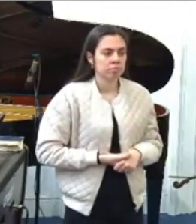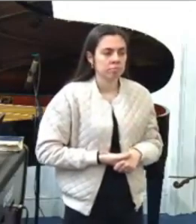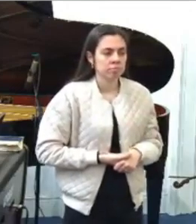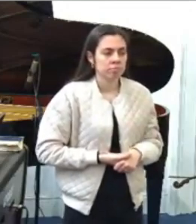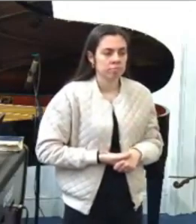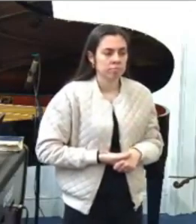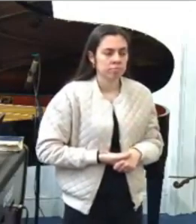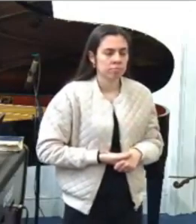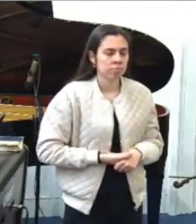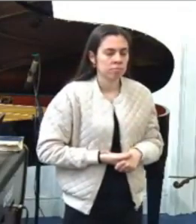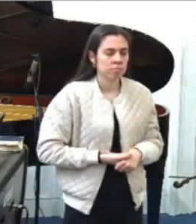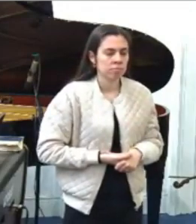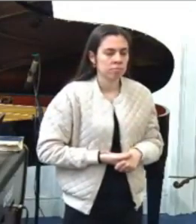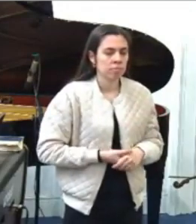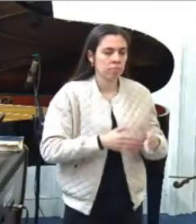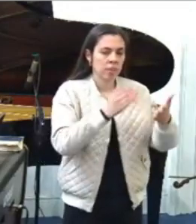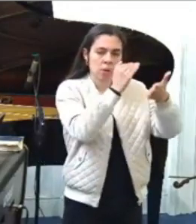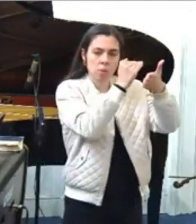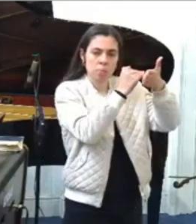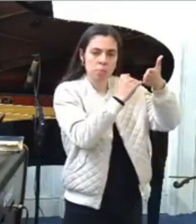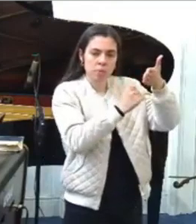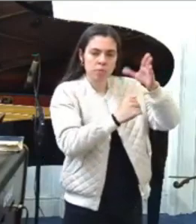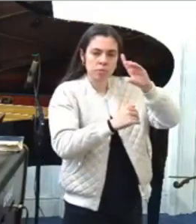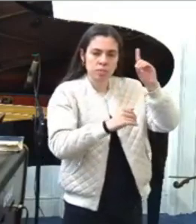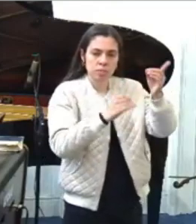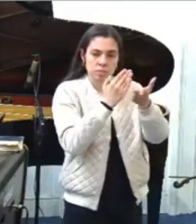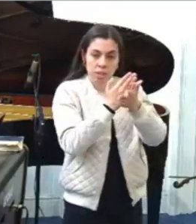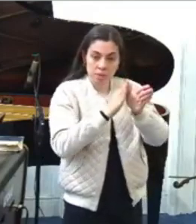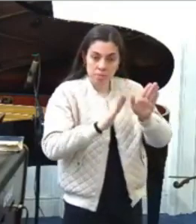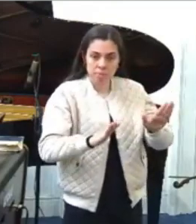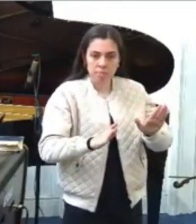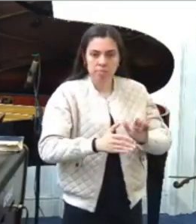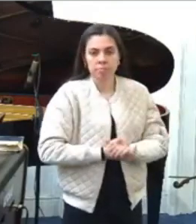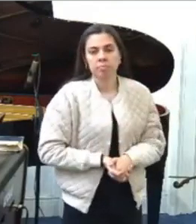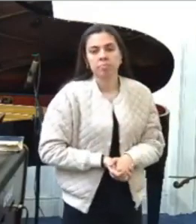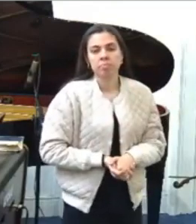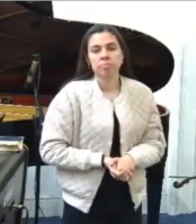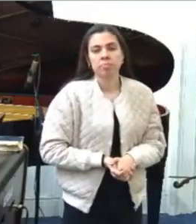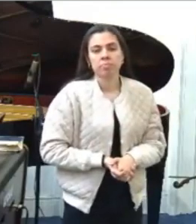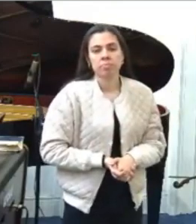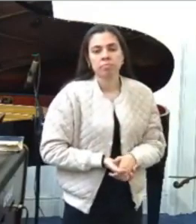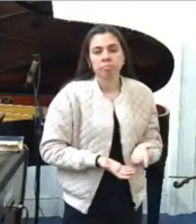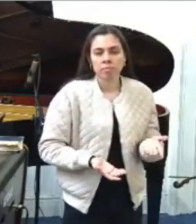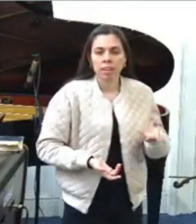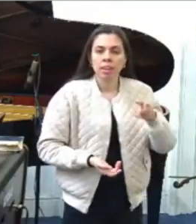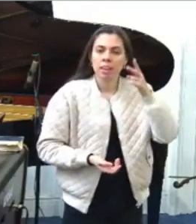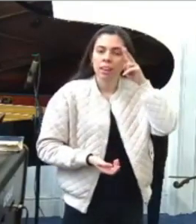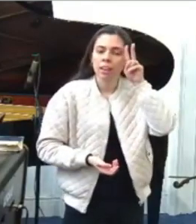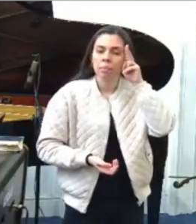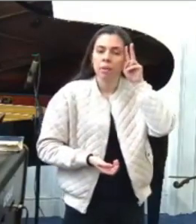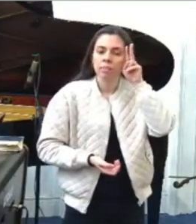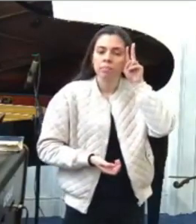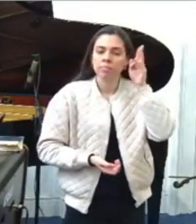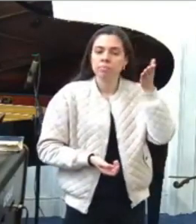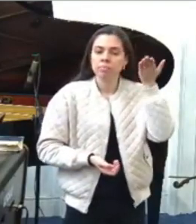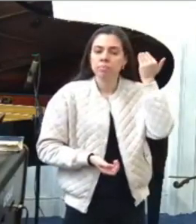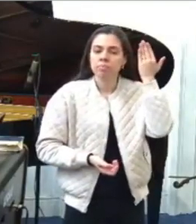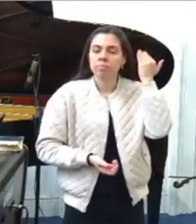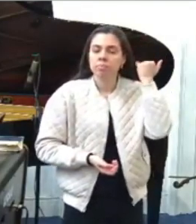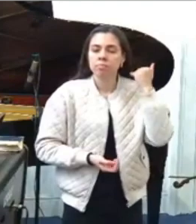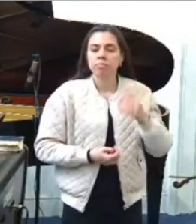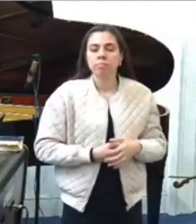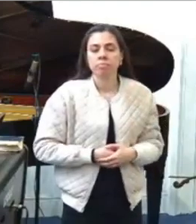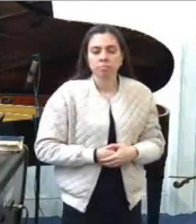está exclusivamente no descendente, para que no momento em que ele nascesse, fosse destruído, e